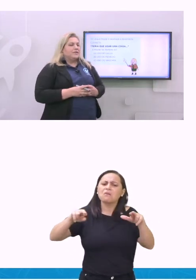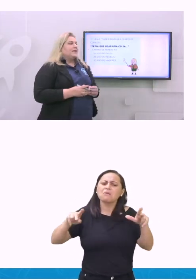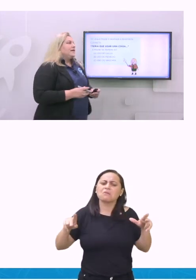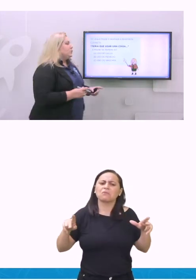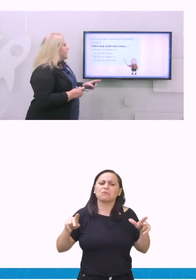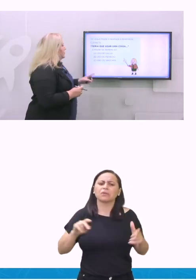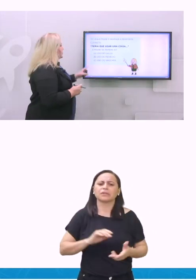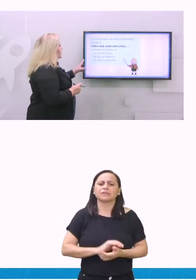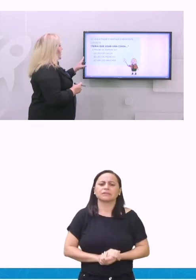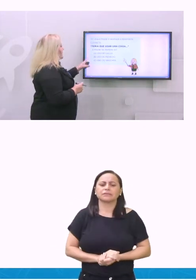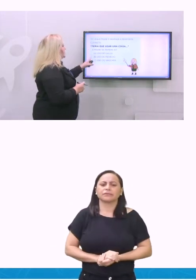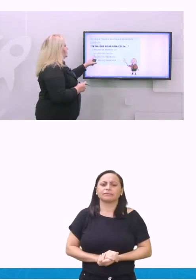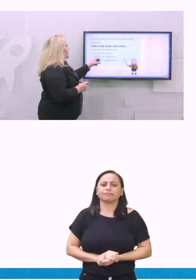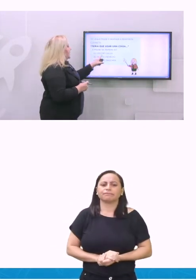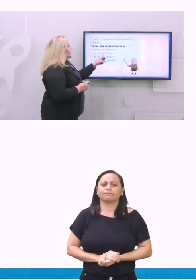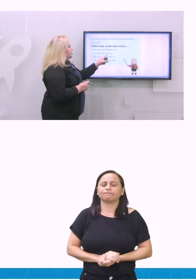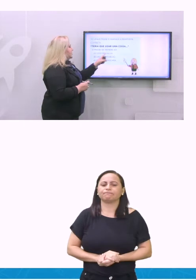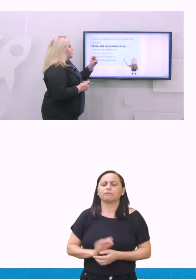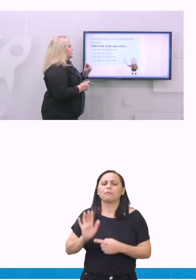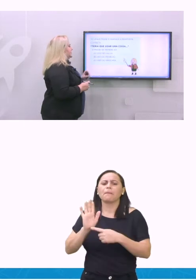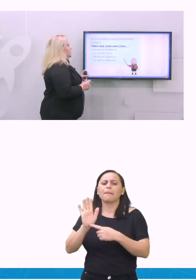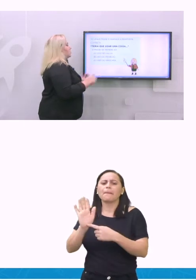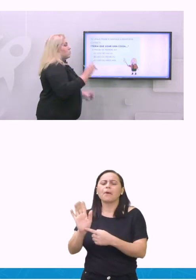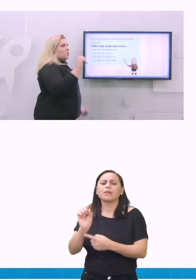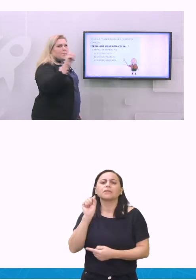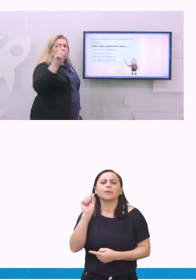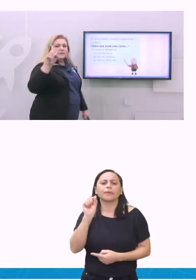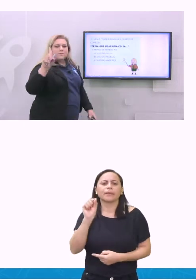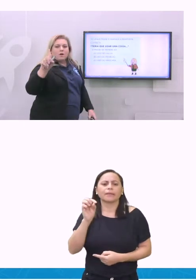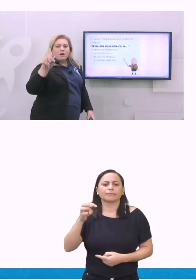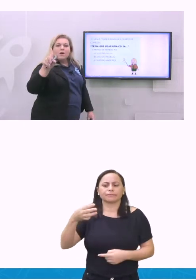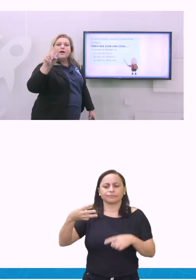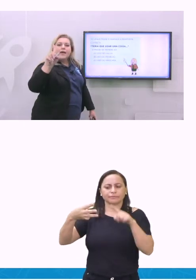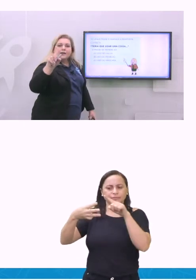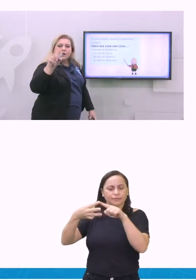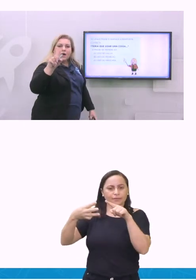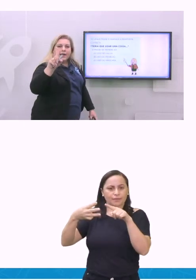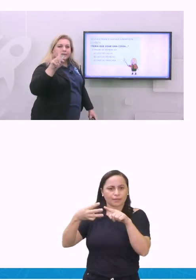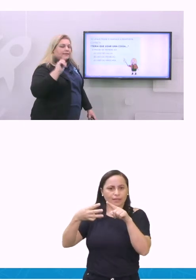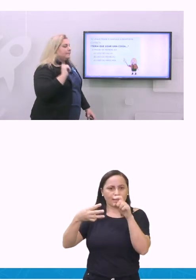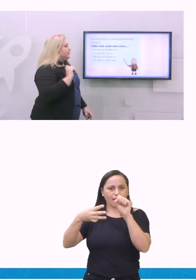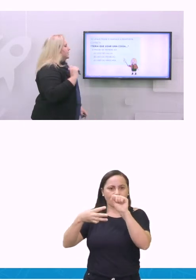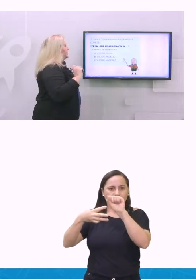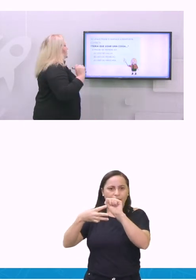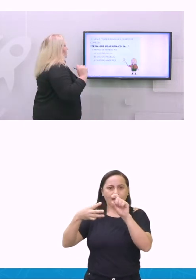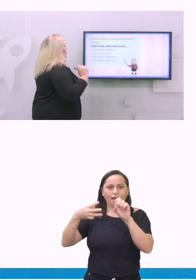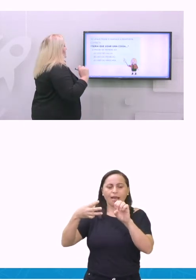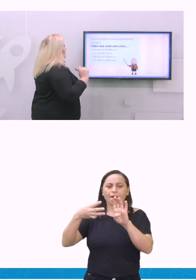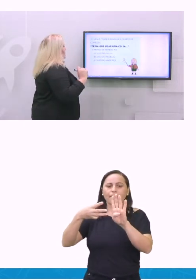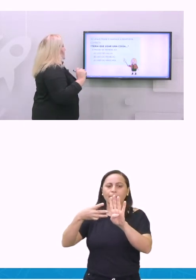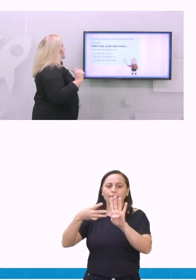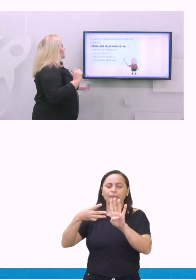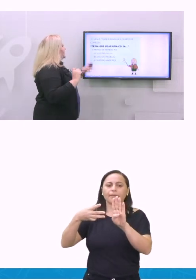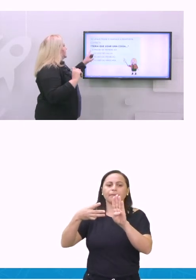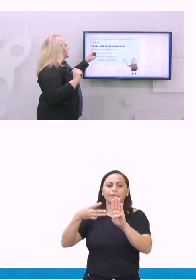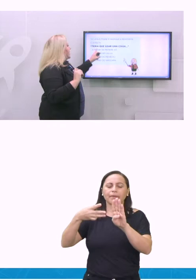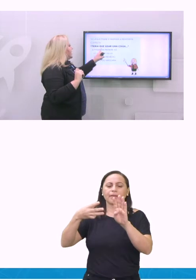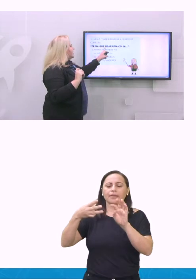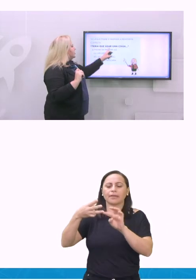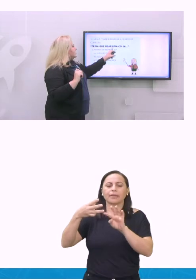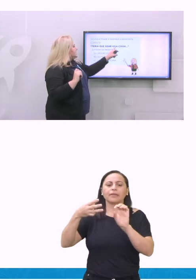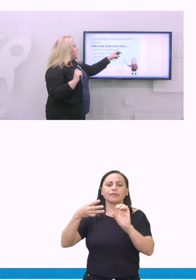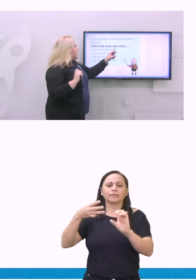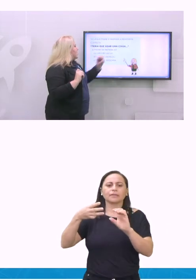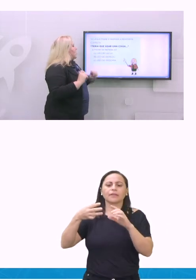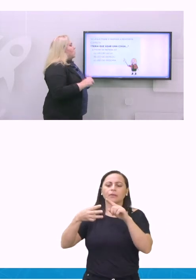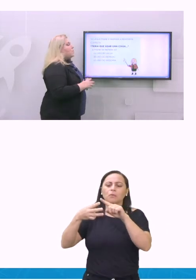quê? Eu tenho 3 alternativas. Uma só é correta. Então, vamos à primeira. Teria